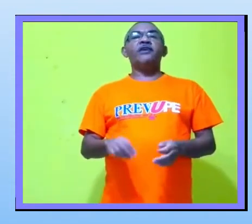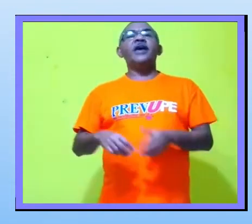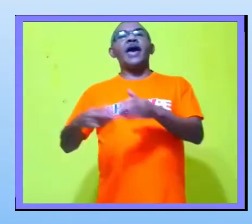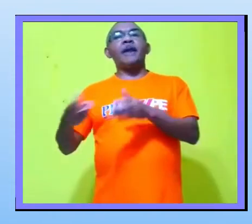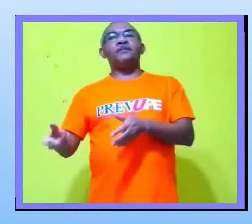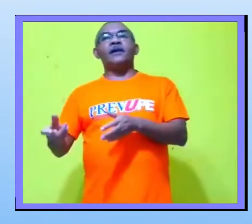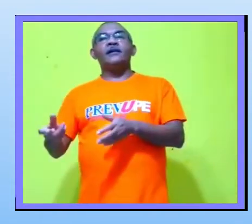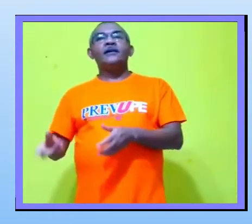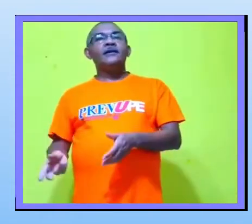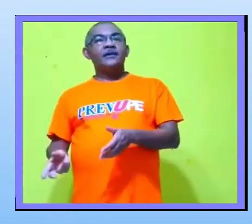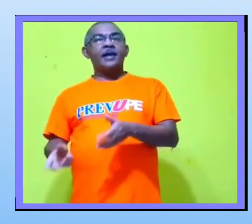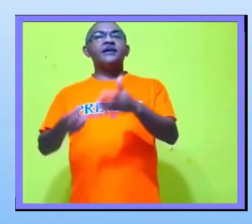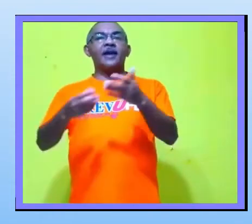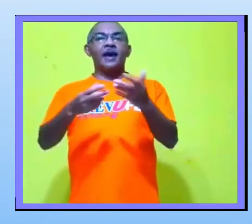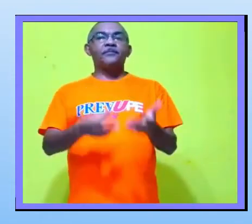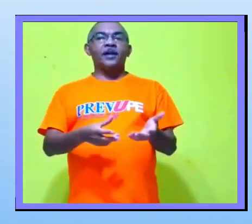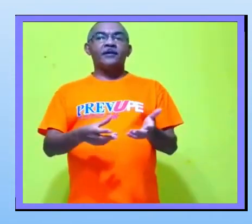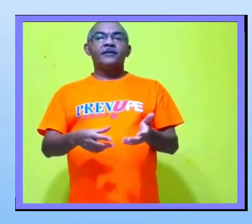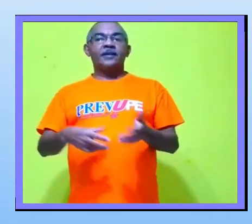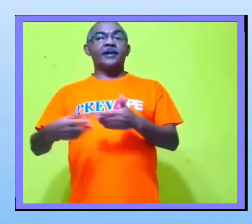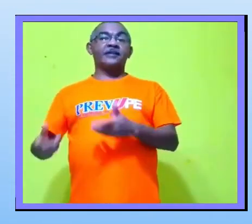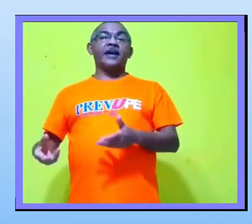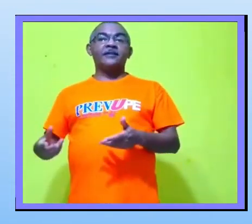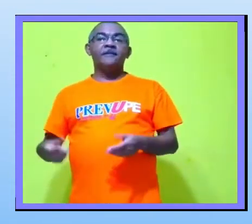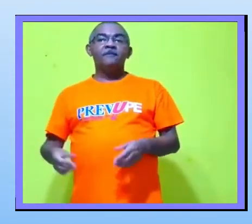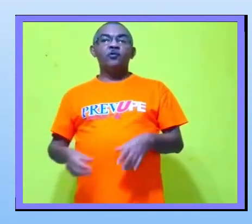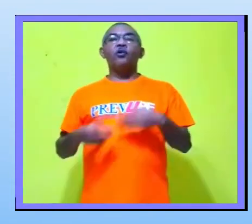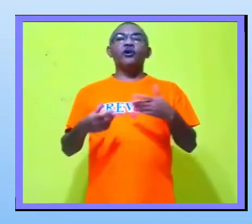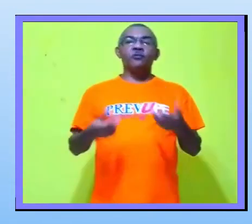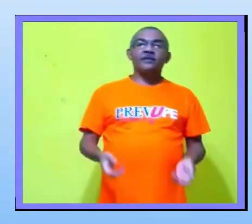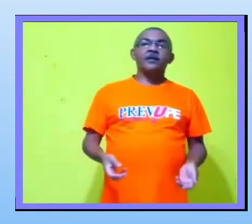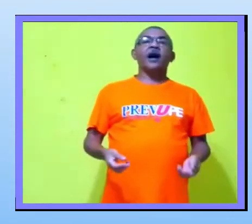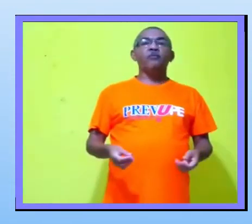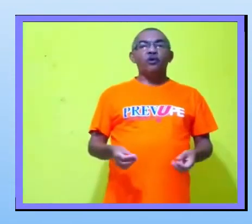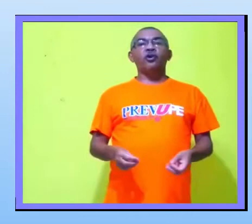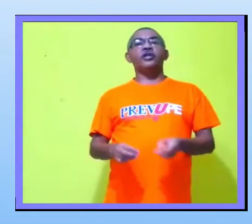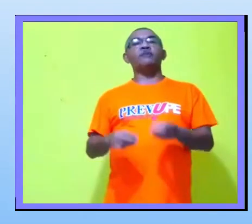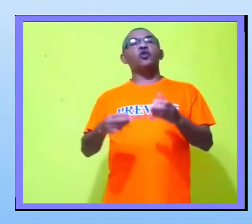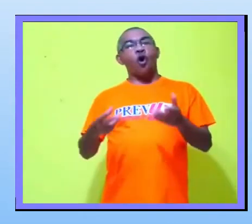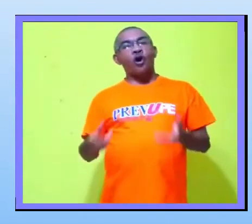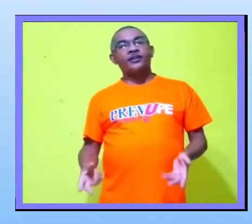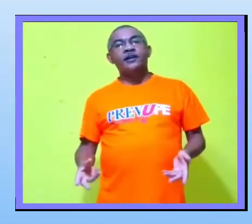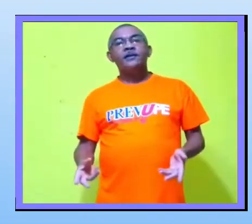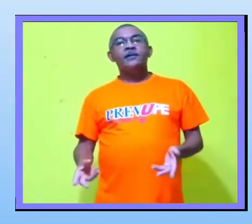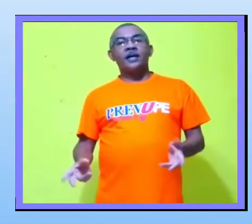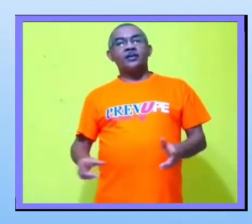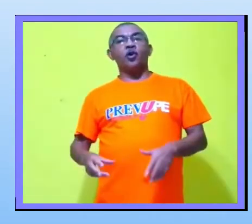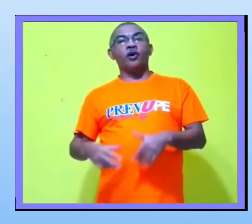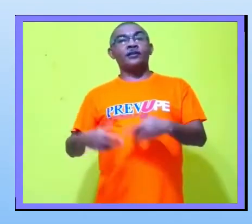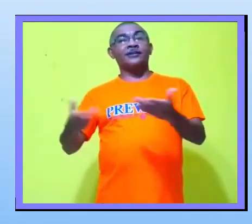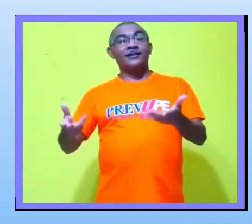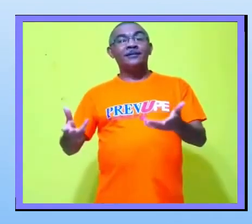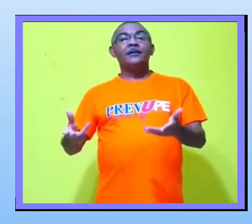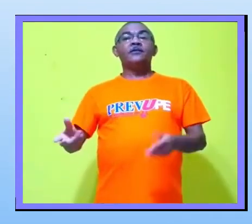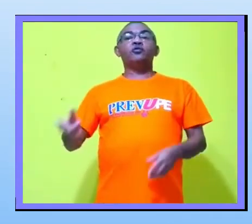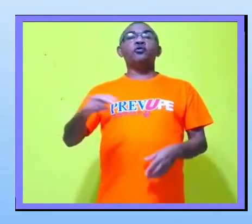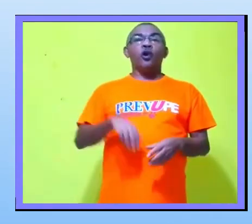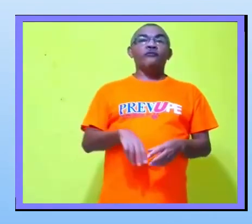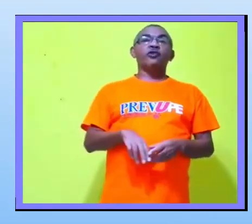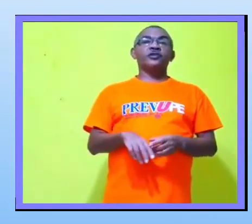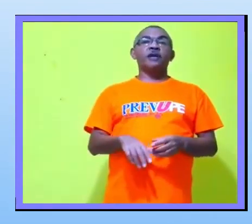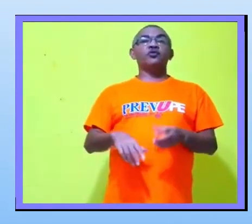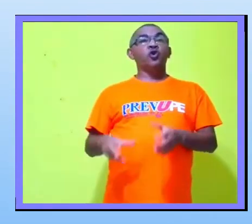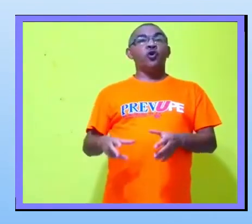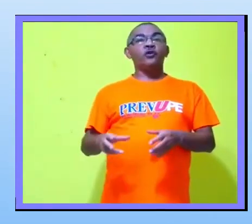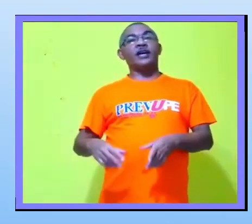carbono, vem hepta, que é de hepta, que é 7. Com 8 átomos de carbono, nós temos octa, que é de octa. Com